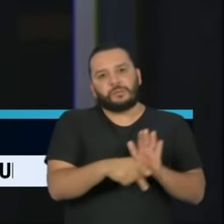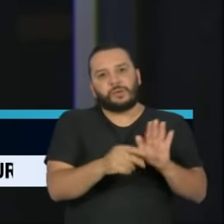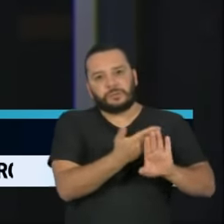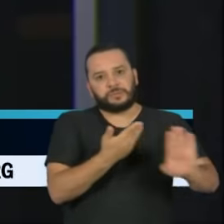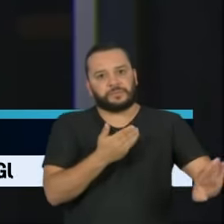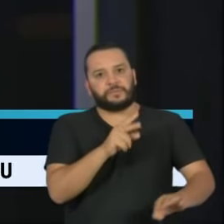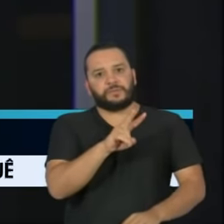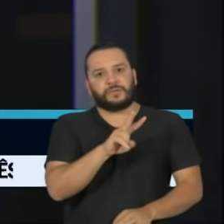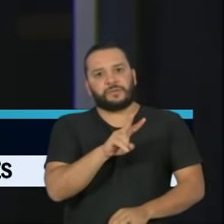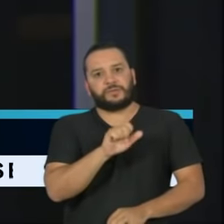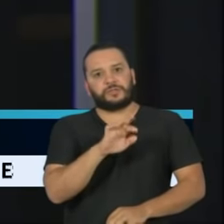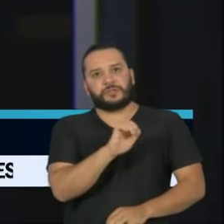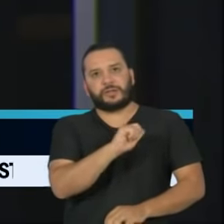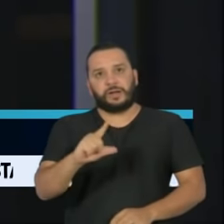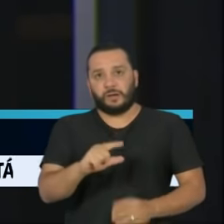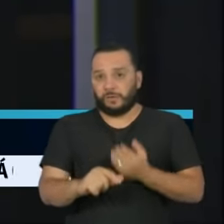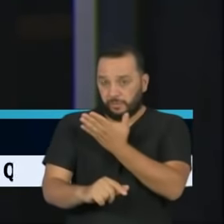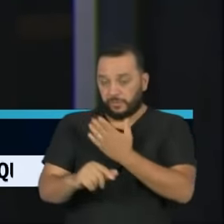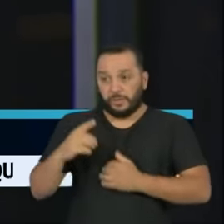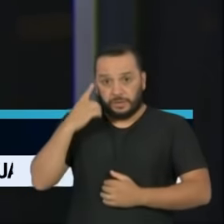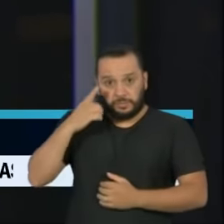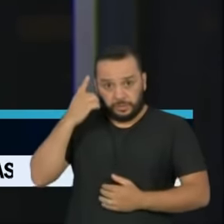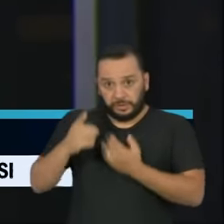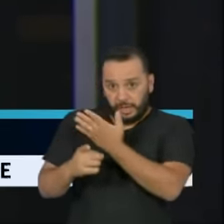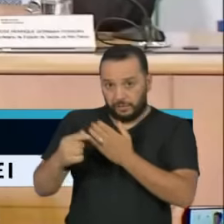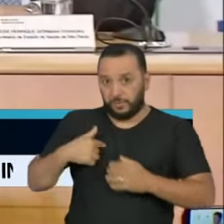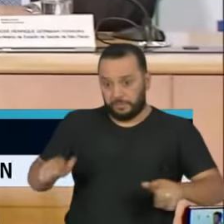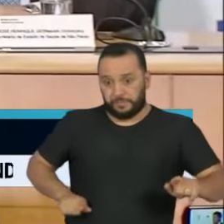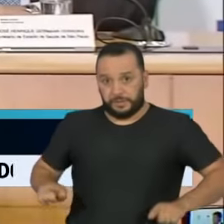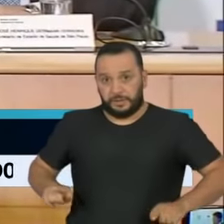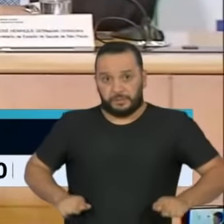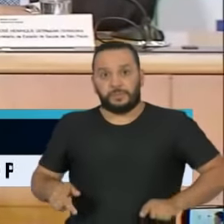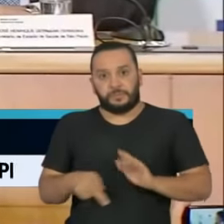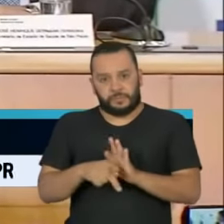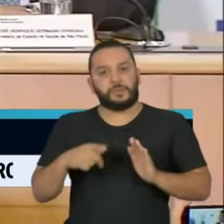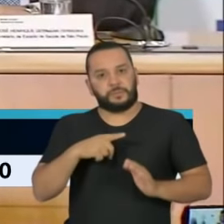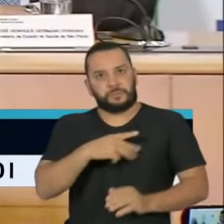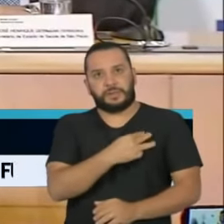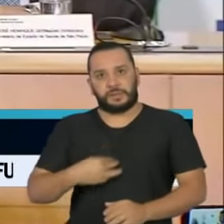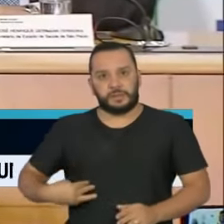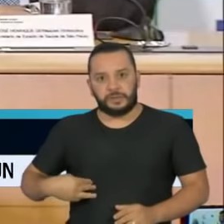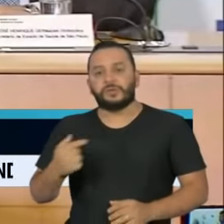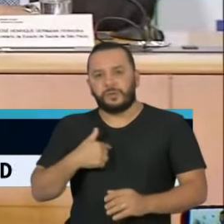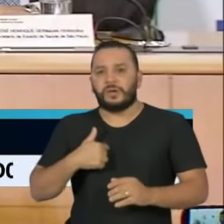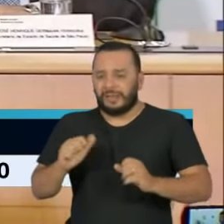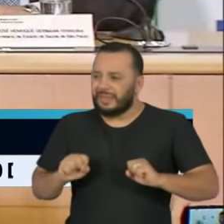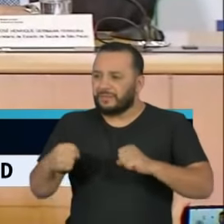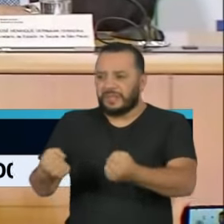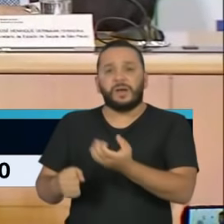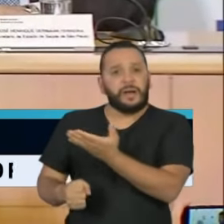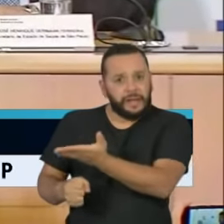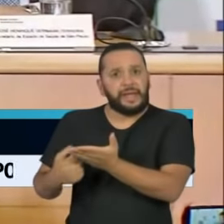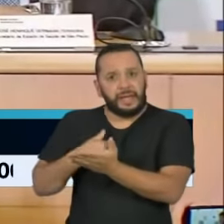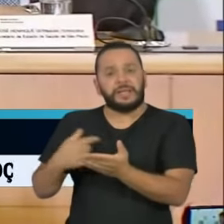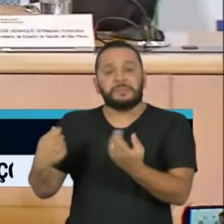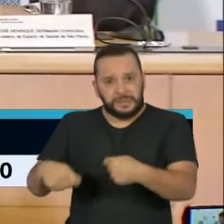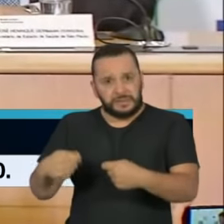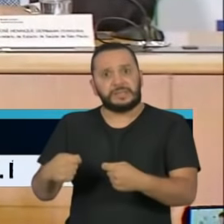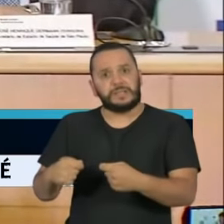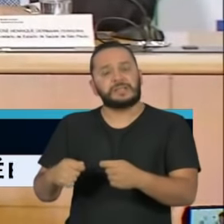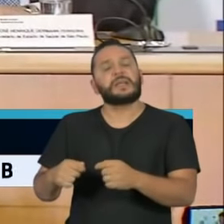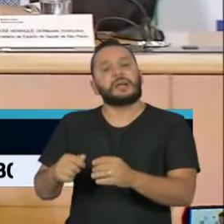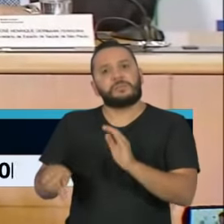do PSD do Mato Grosso do Sul, que é primo do ministro, defendeu que Luiz Henrique Mandetta mantém as medidas de